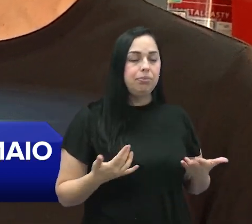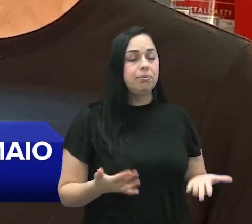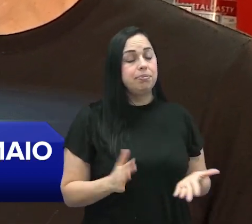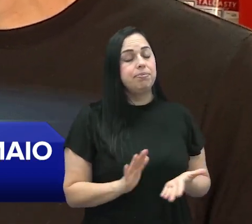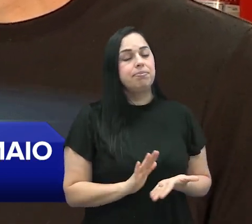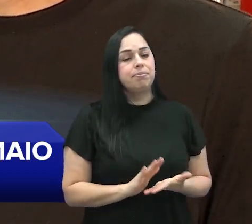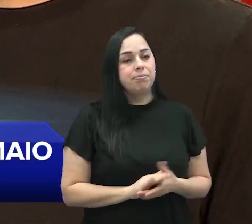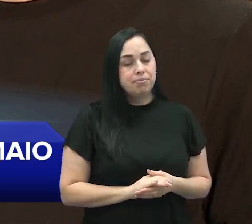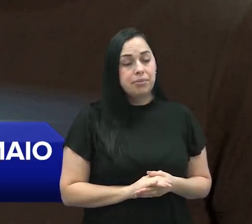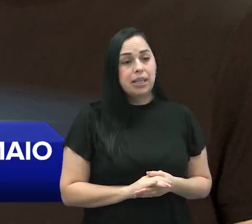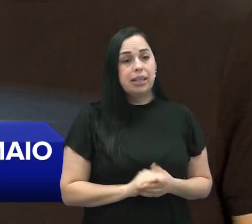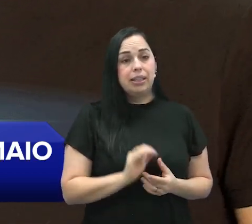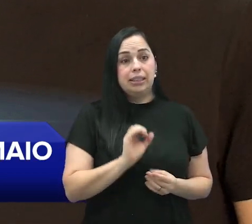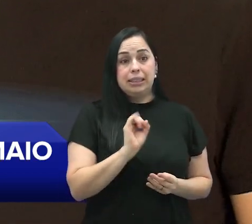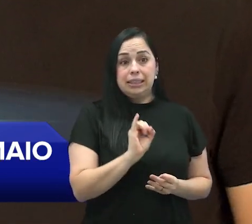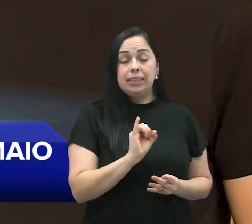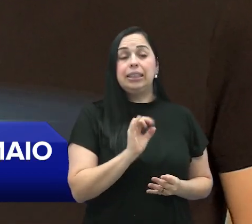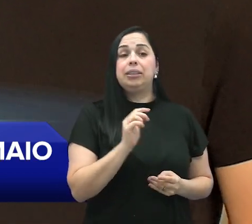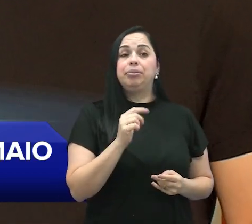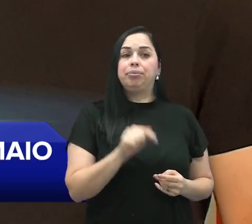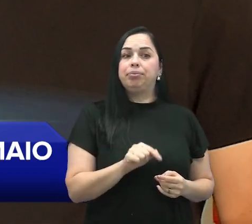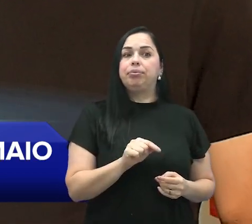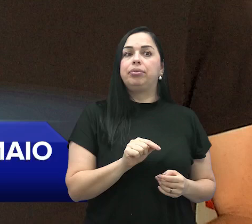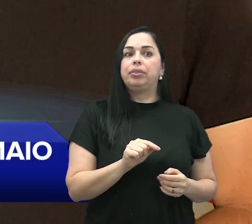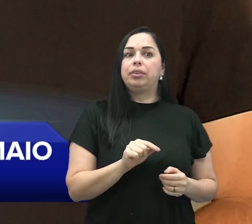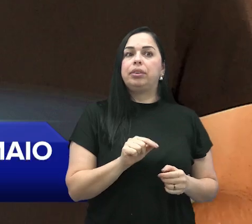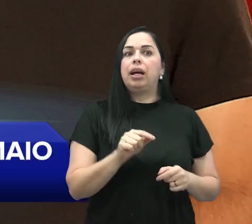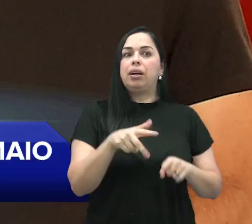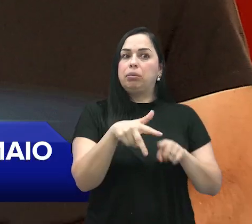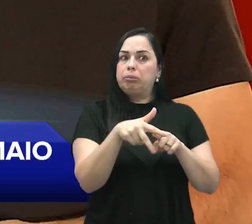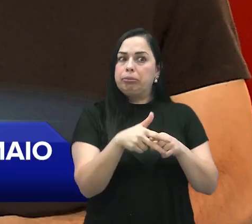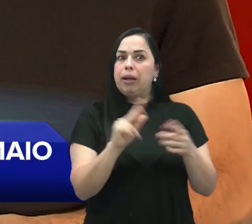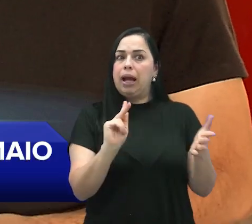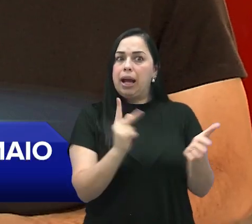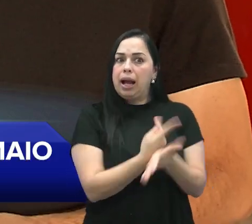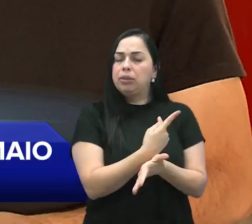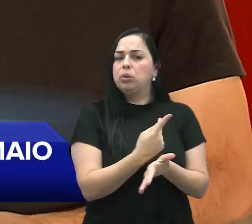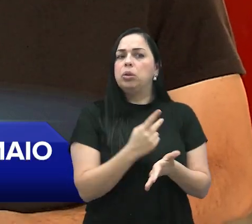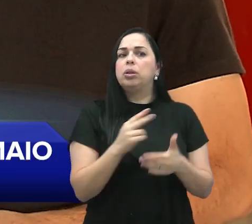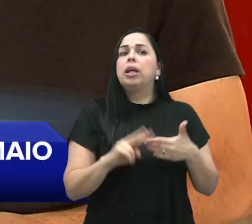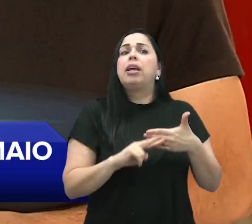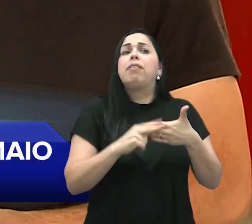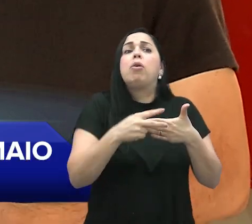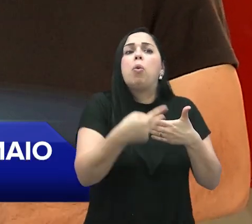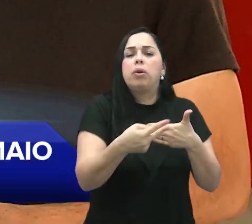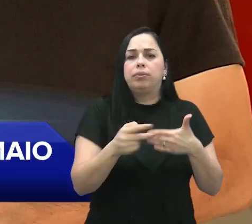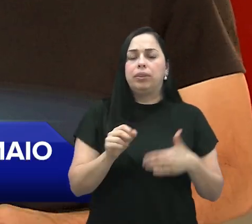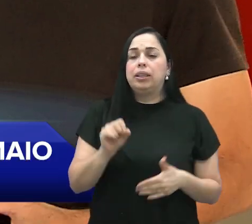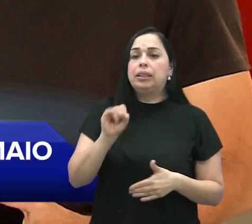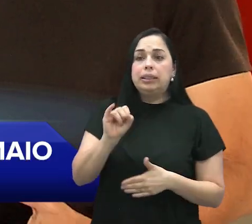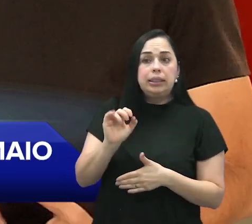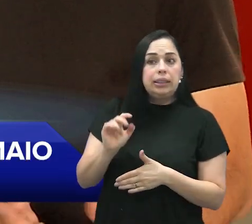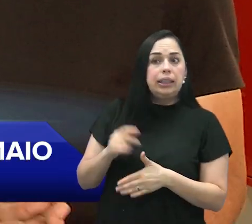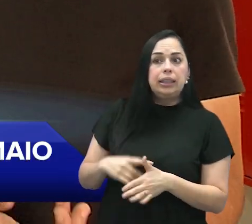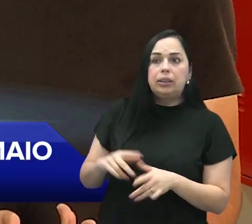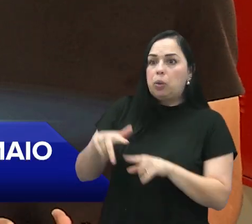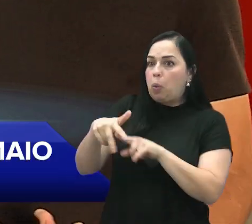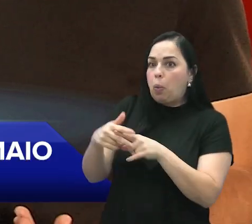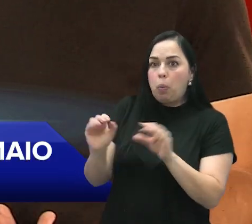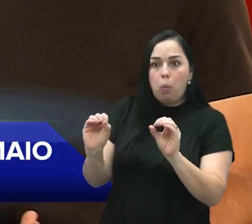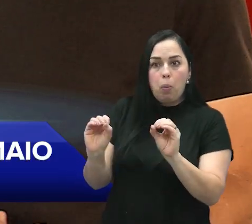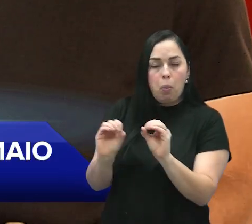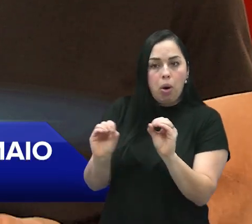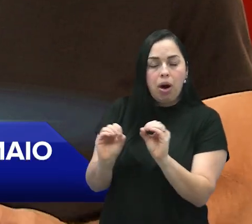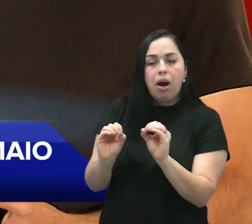condição, né, de ter a pendência com a Justiça Eleitoral? Quais são as consequências disso? O eleitor que ele não está em dia